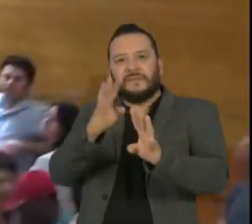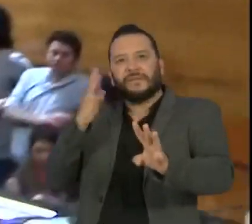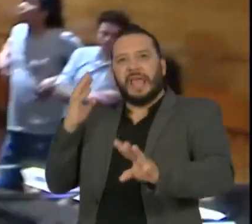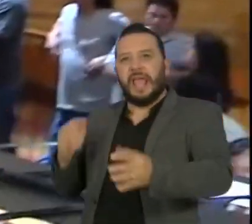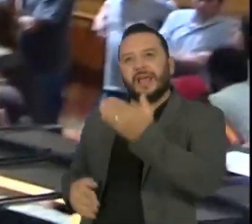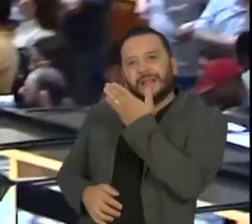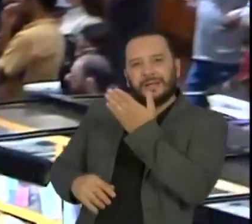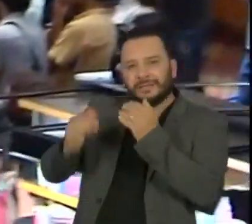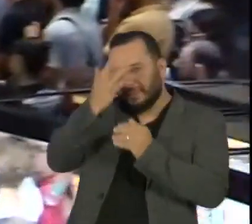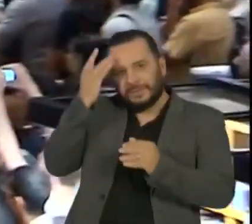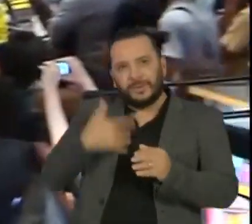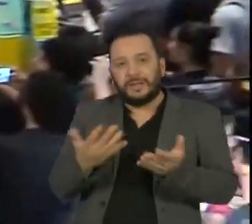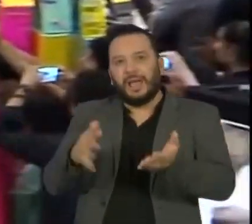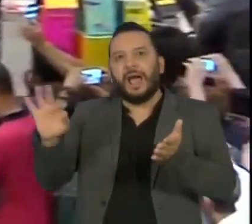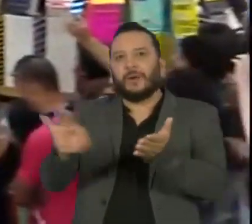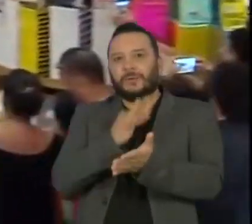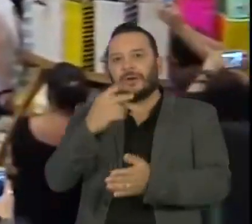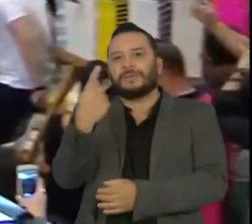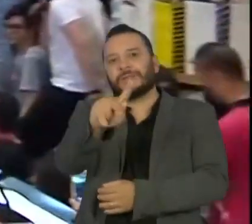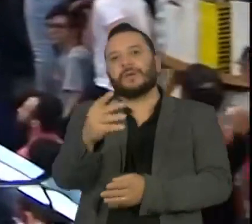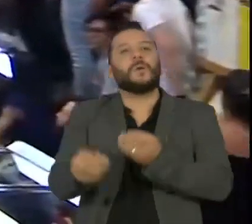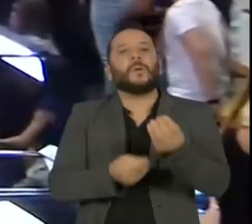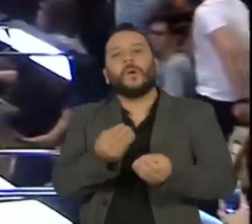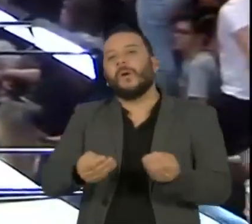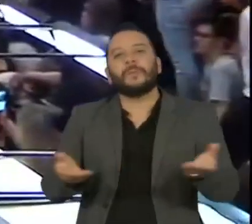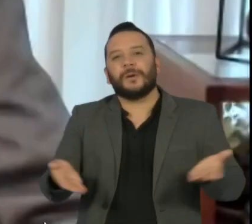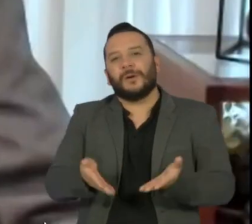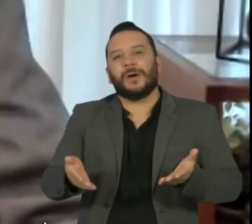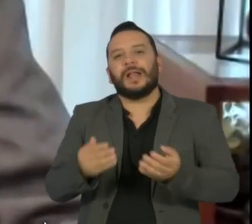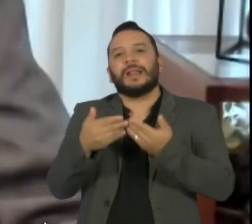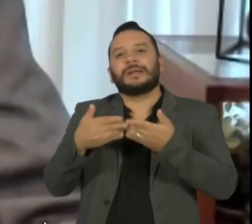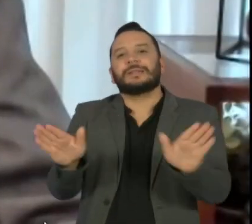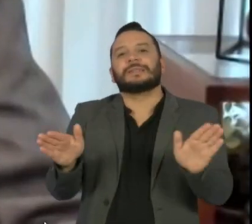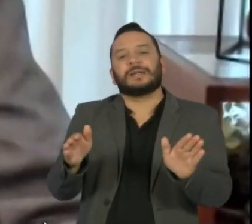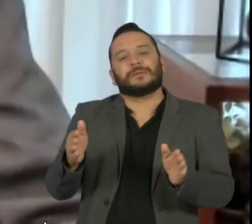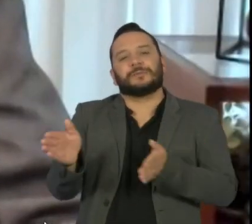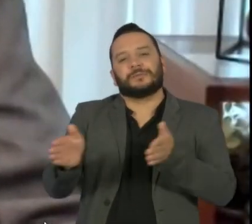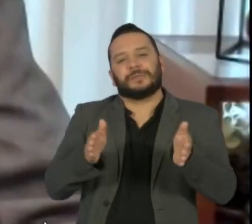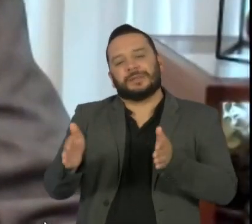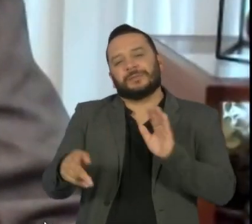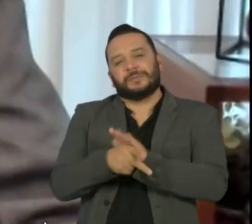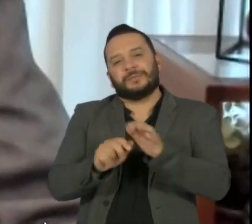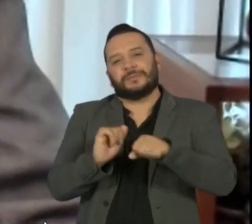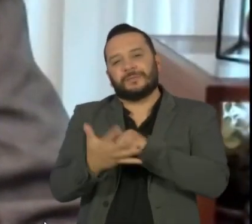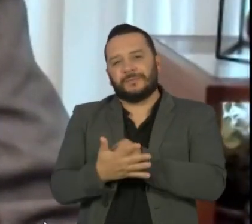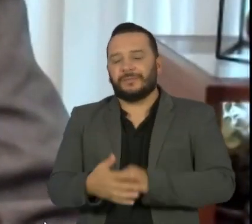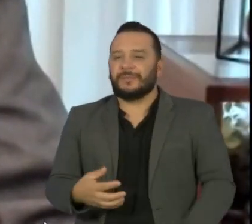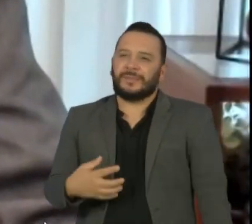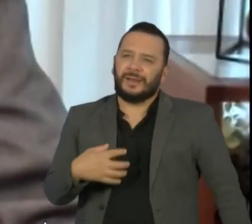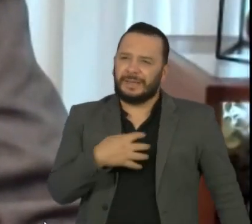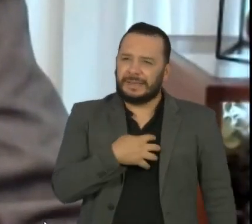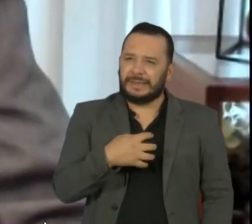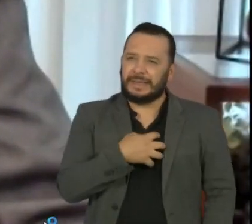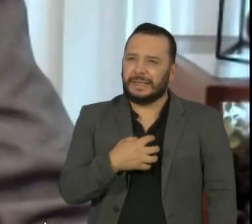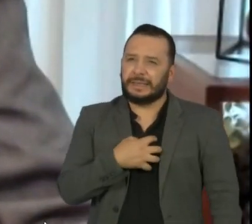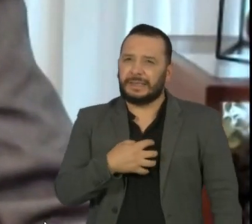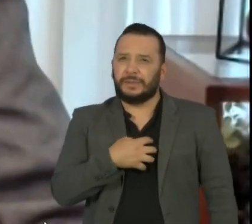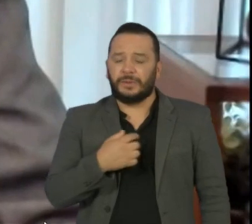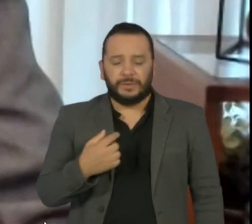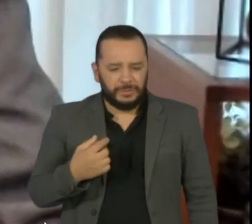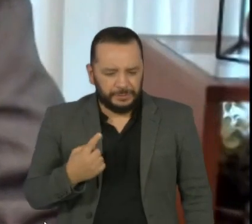imensas, nas livrarias? Como está sendo isso para vocês? É uma sensação inédita. A gente,